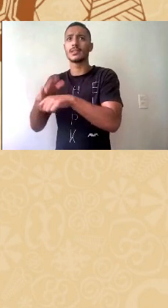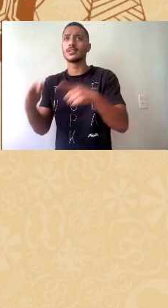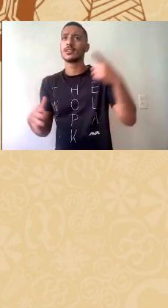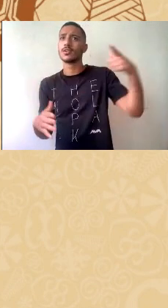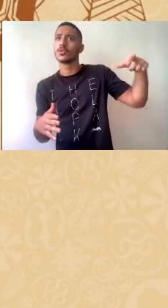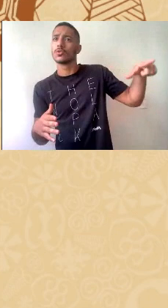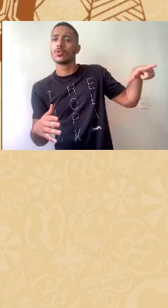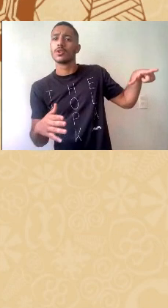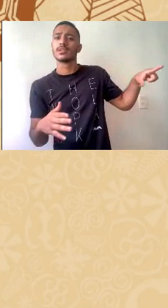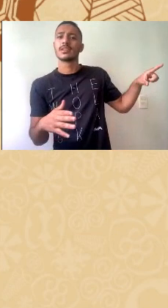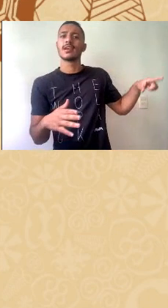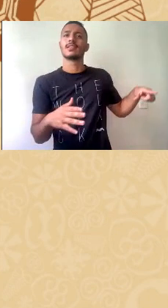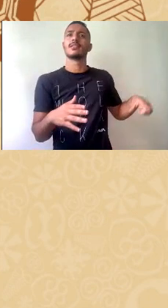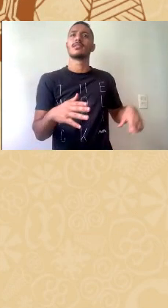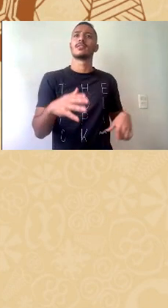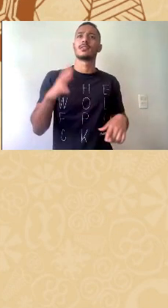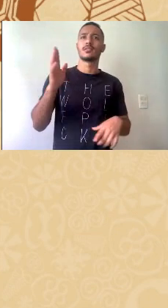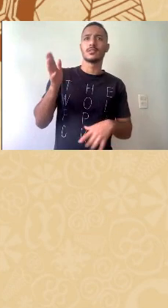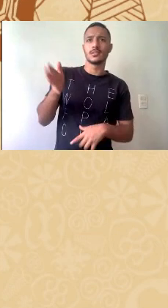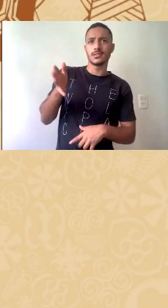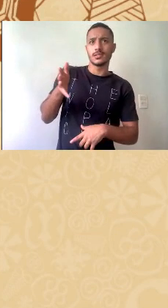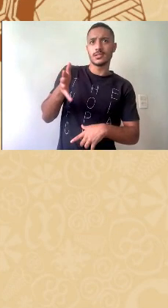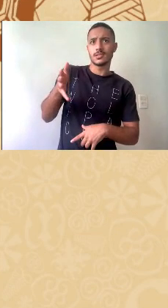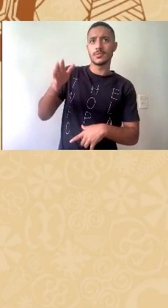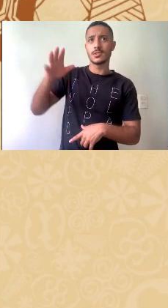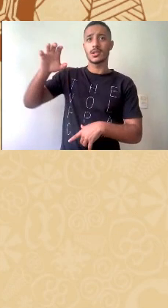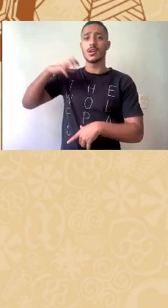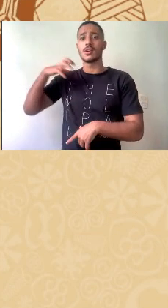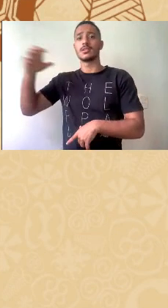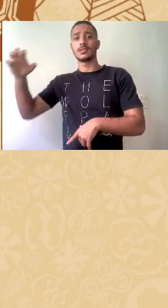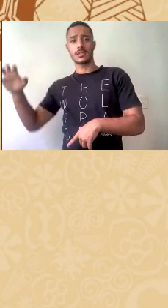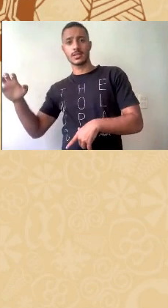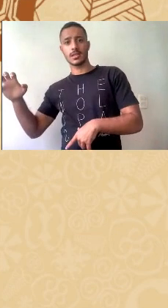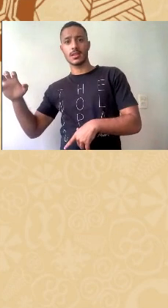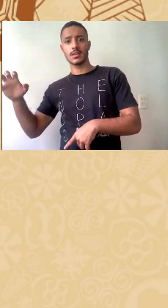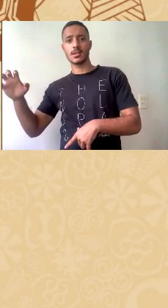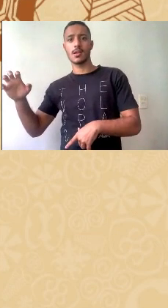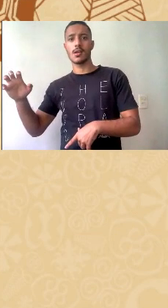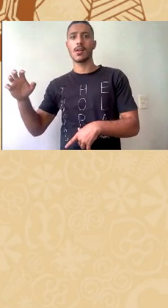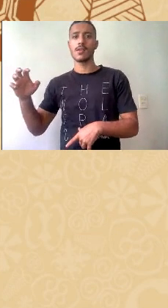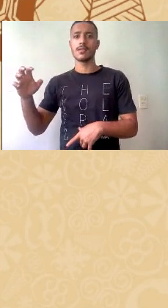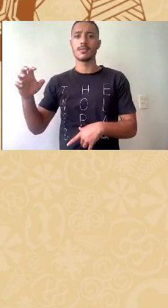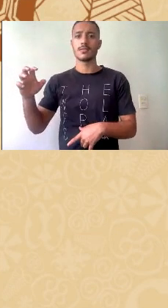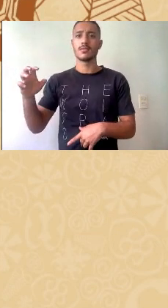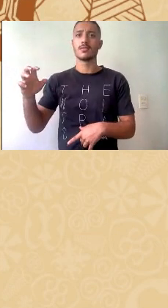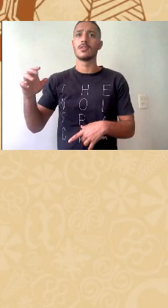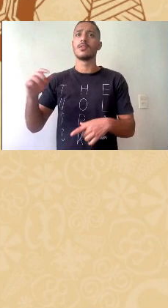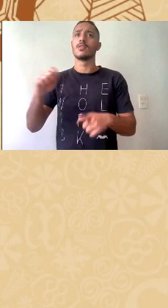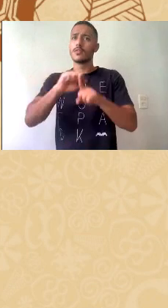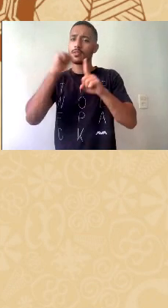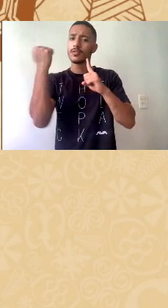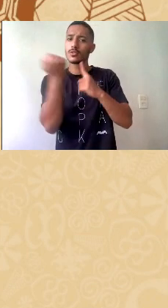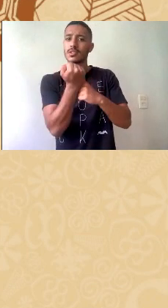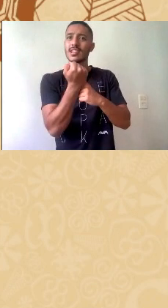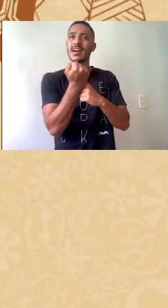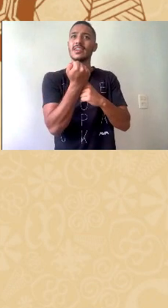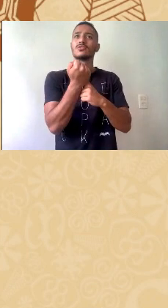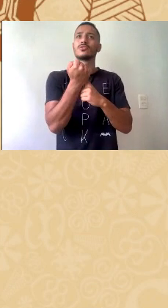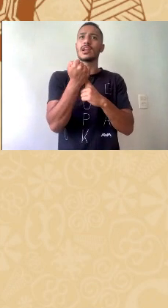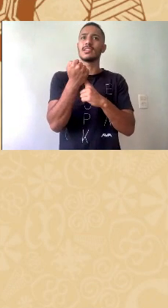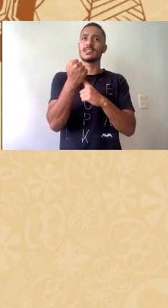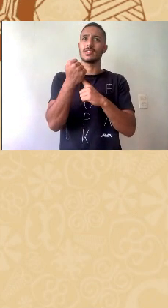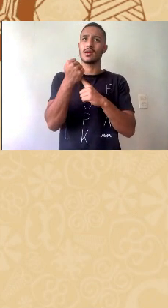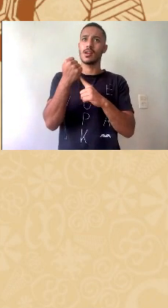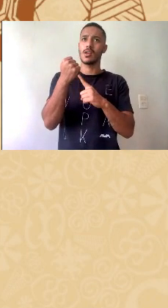por defender que, se o capitalismo fosse enfrentado, se fosse instituída uma sociedade socialista, a